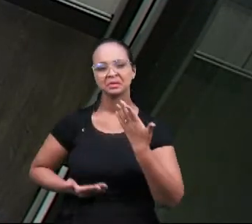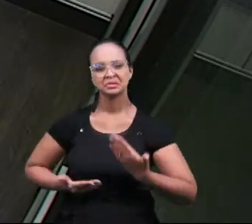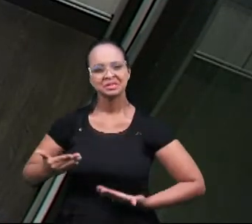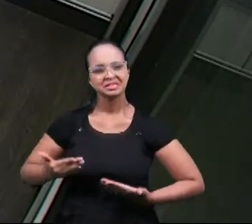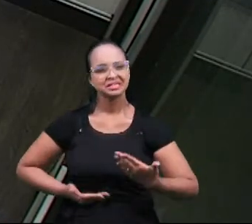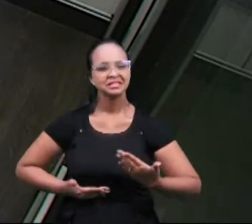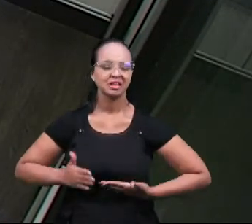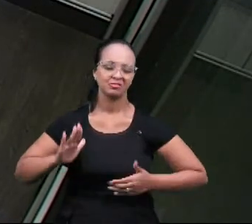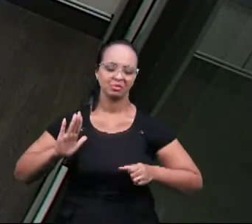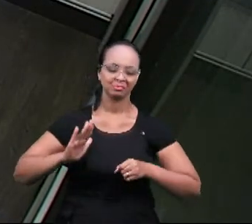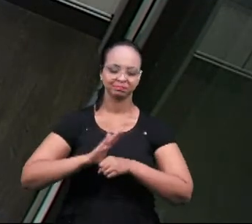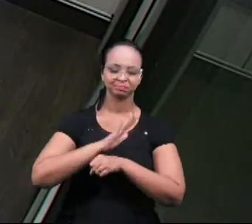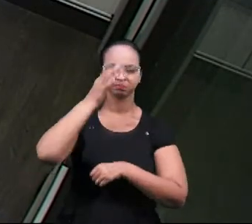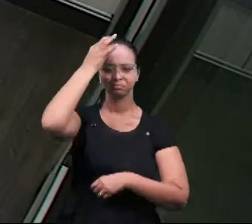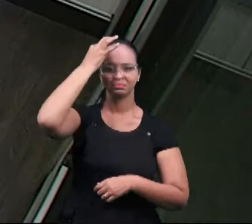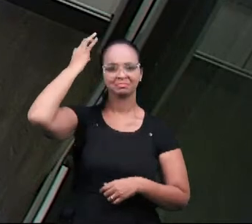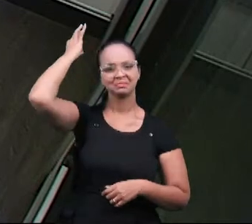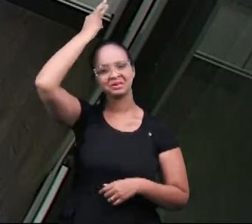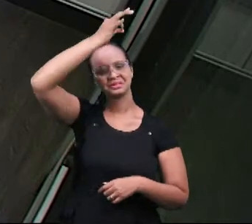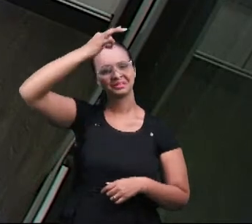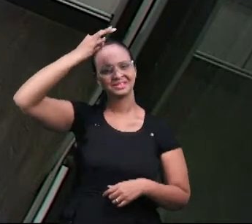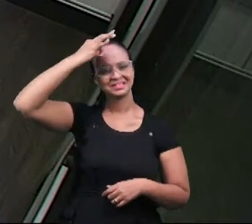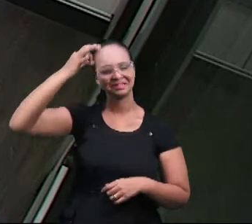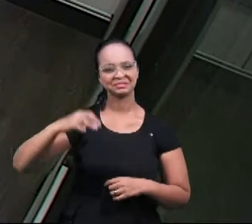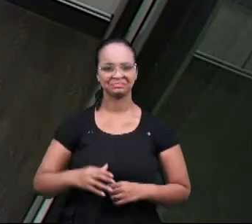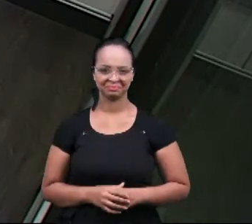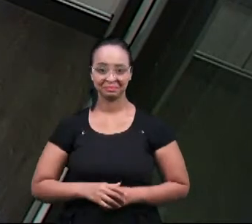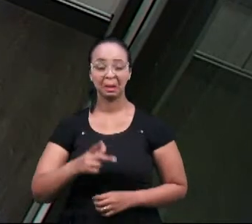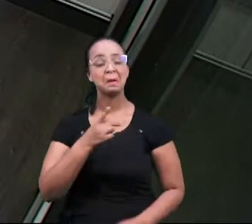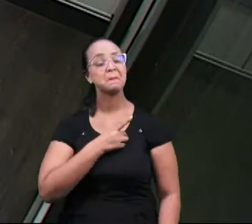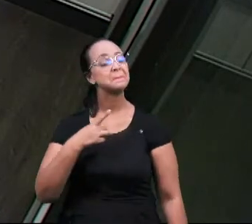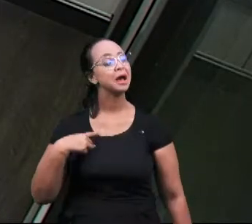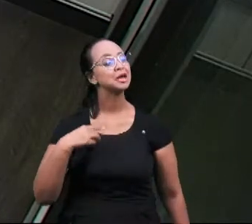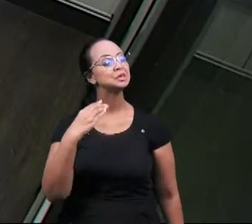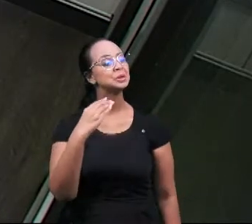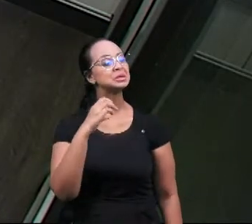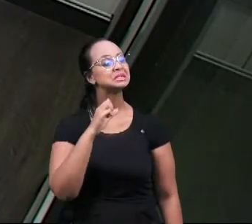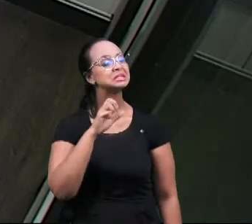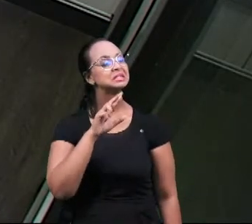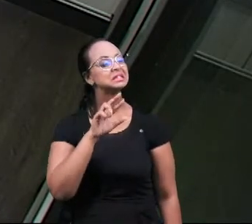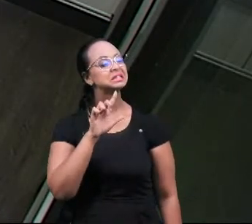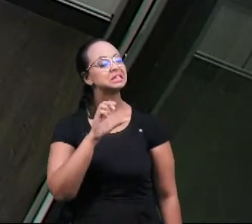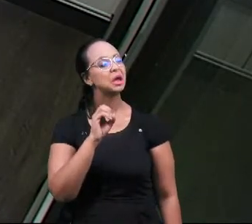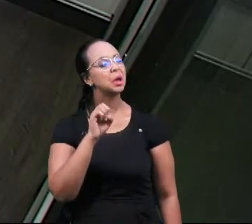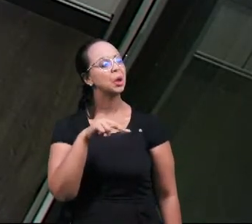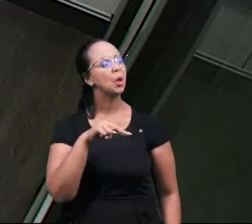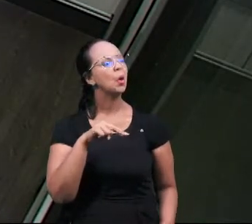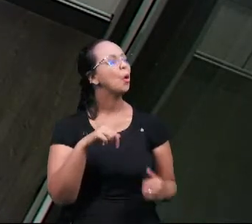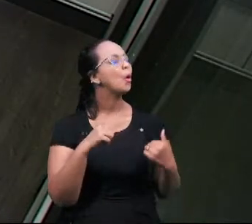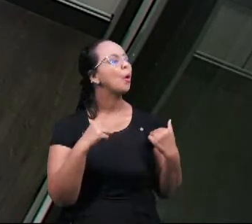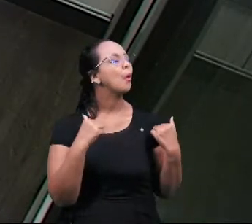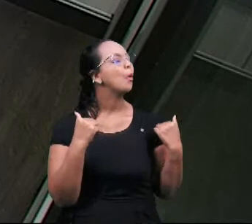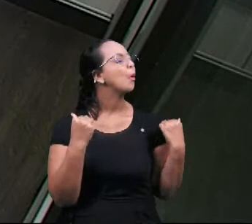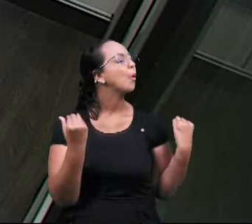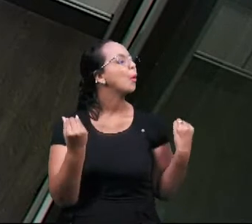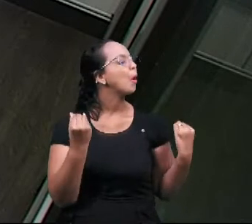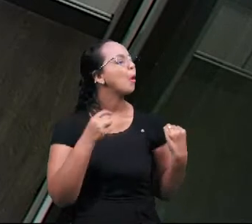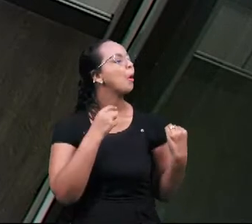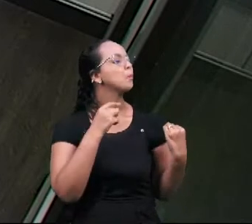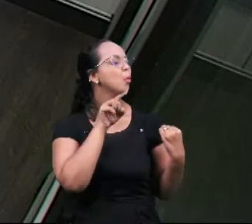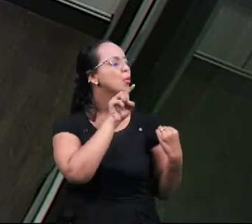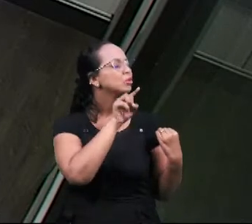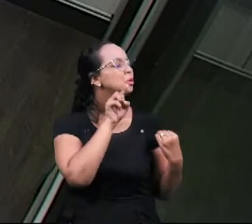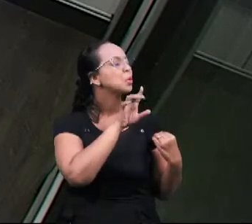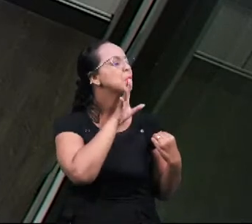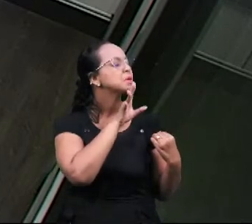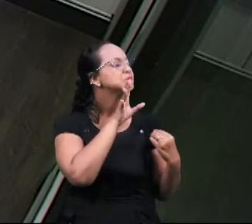para a realização da obra do Senhor. Pastor Serlon, quero saber quando que o pastor teve um encontro com o Senhor Jesus, se o